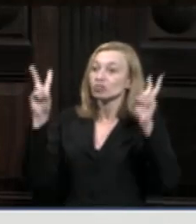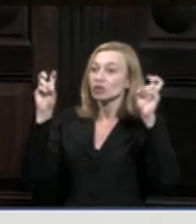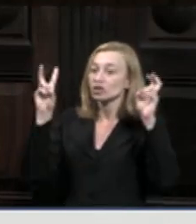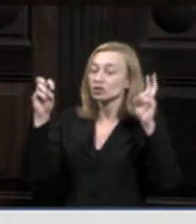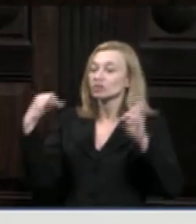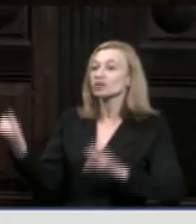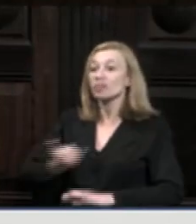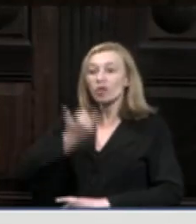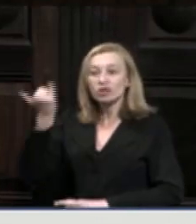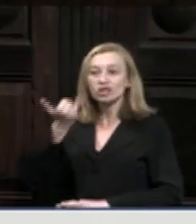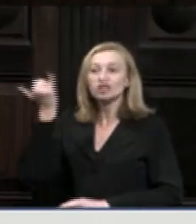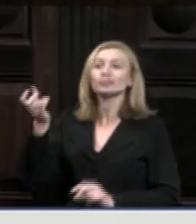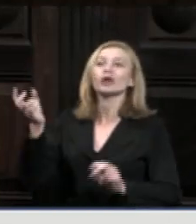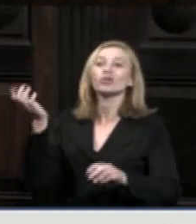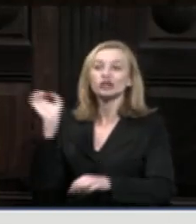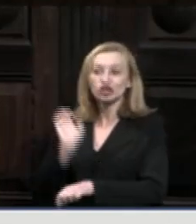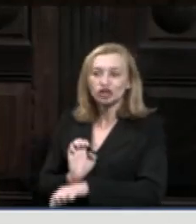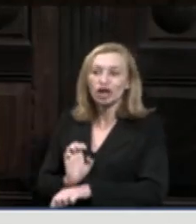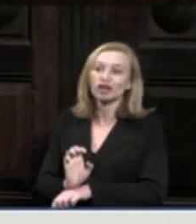do Rio de Janeiro.